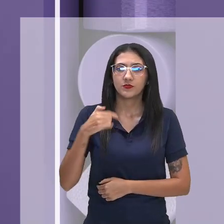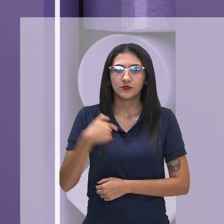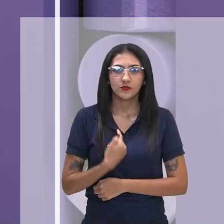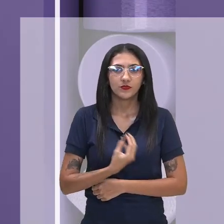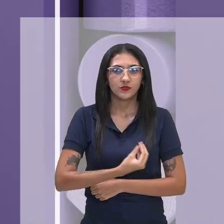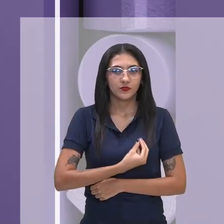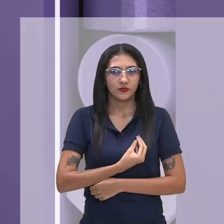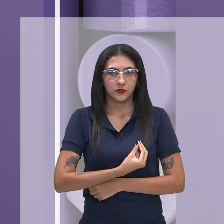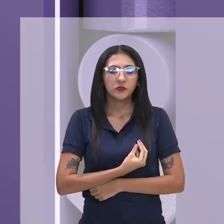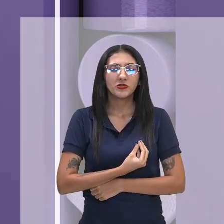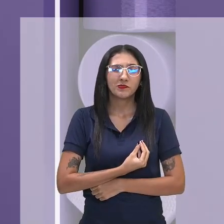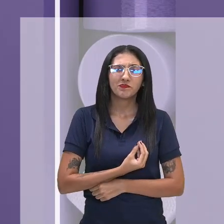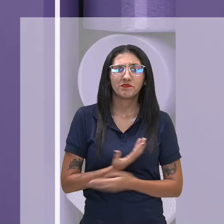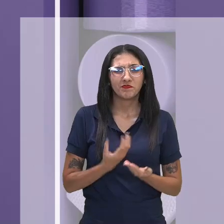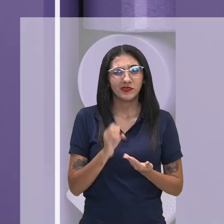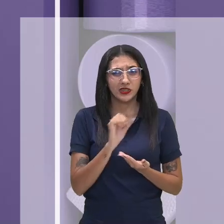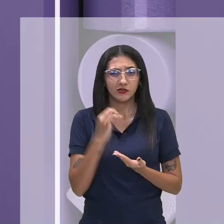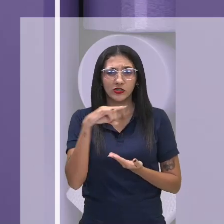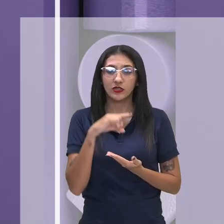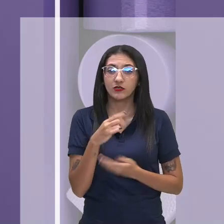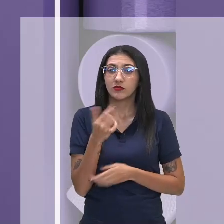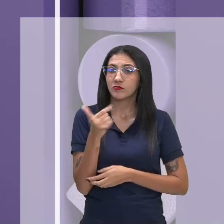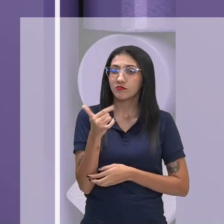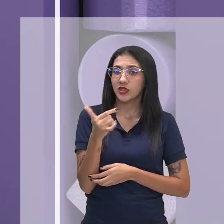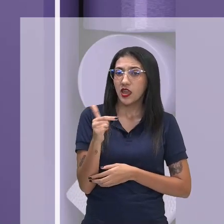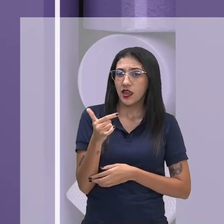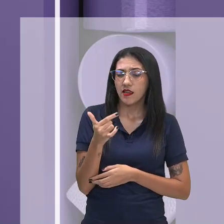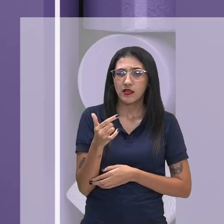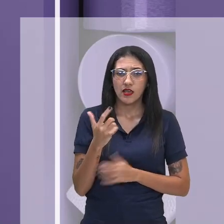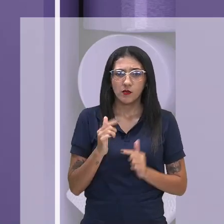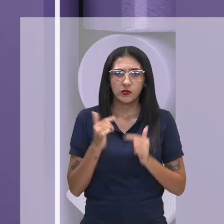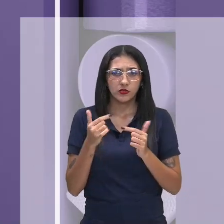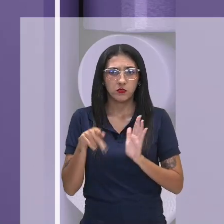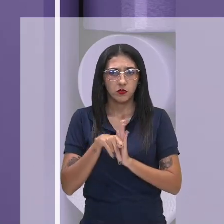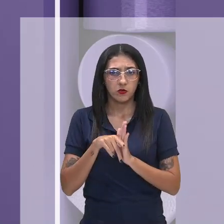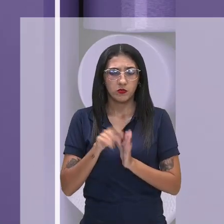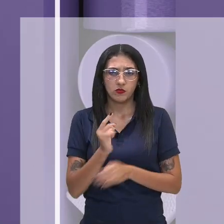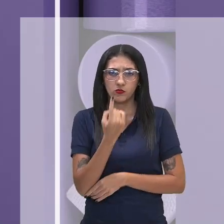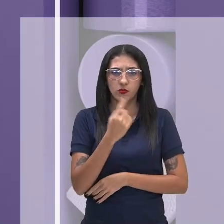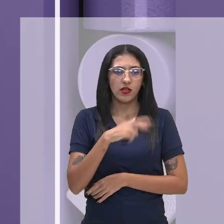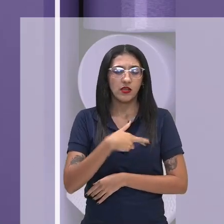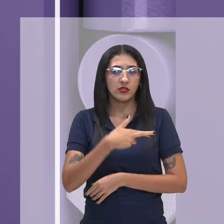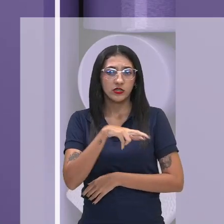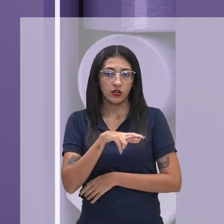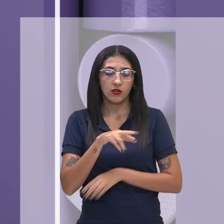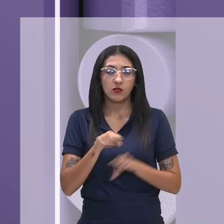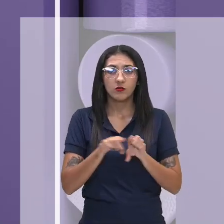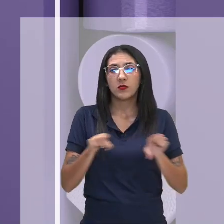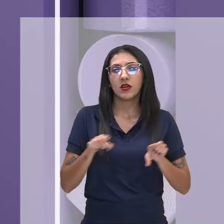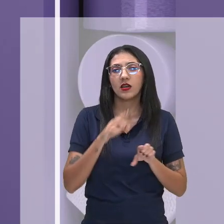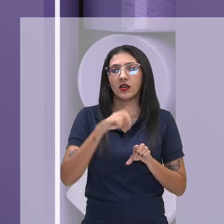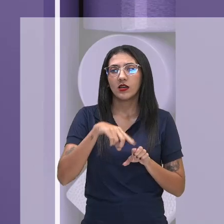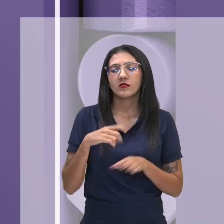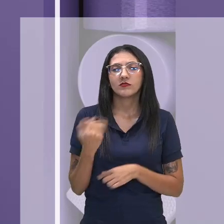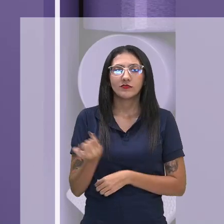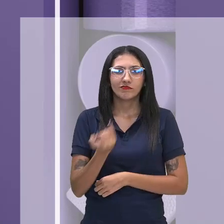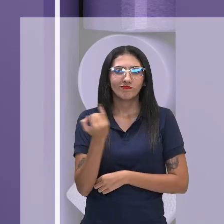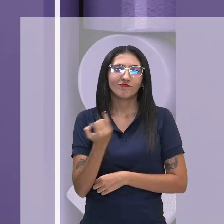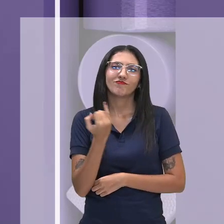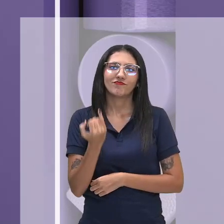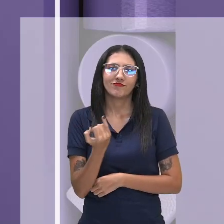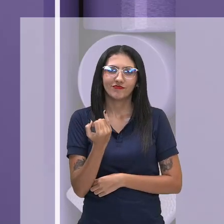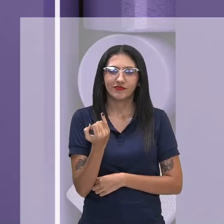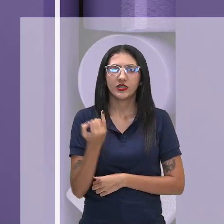Mesmo que você não tenha uma religião, você não pratique uma religião, é fundamental que você